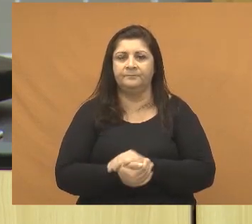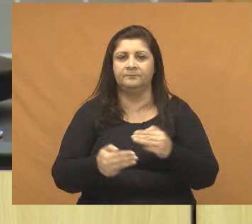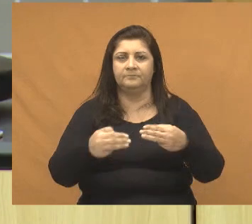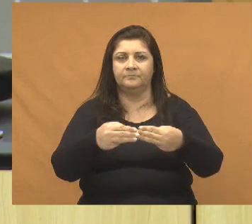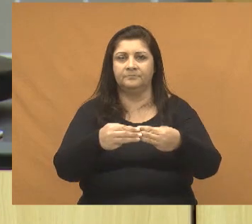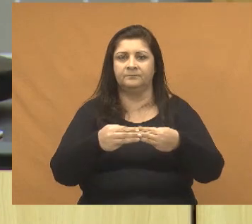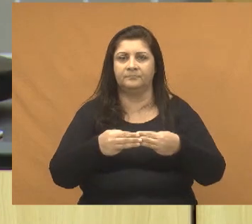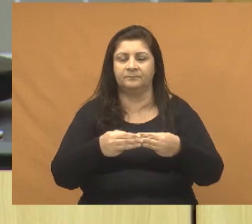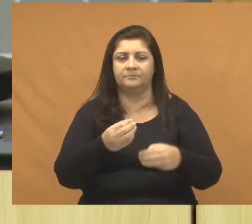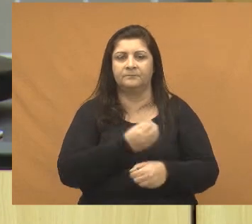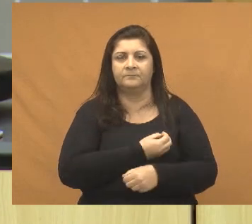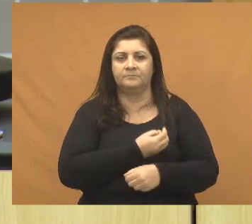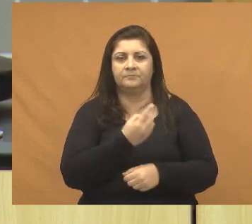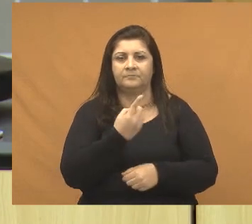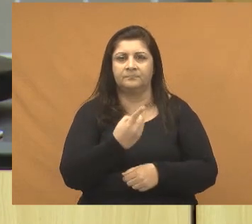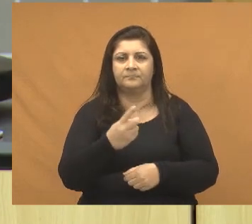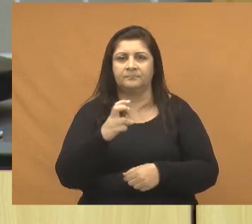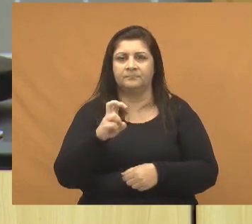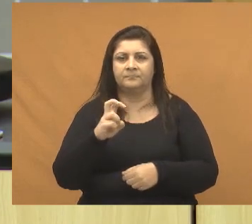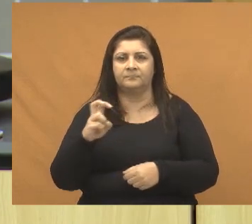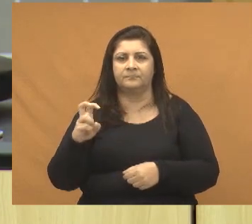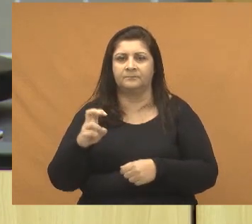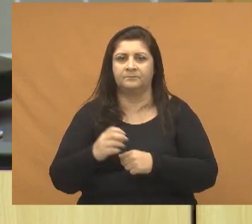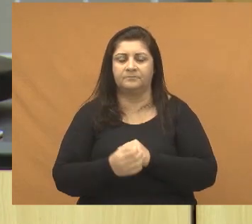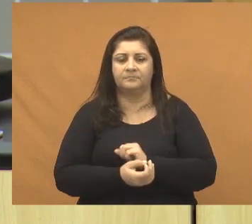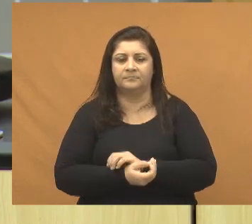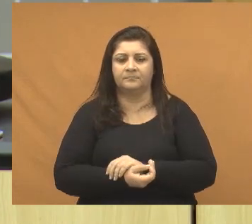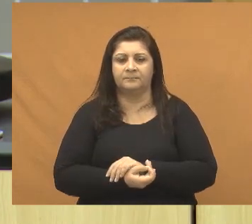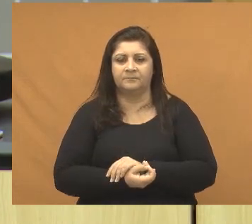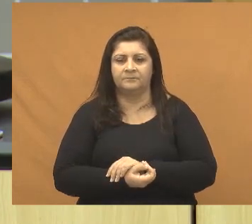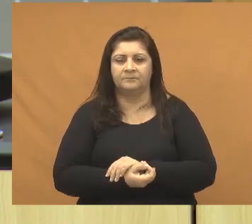Moção número 155.